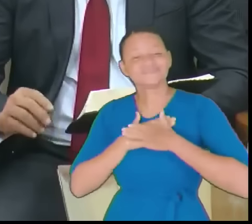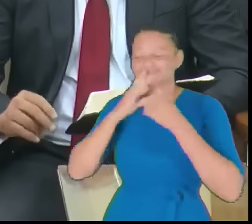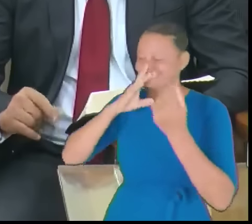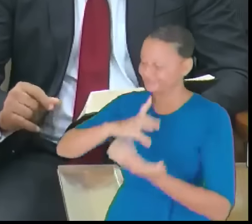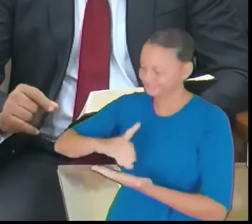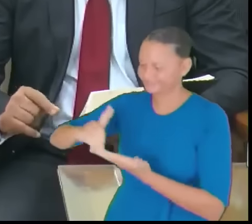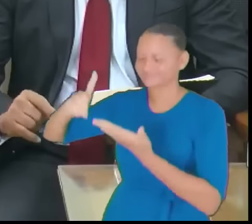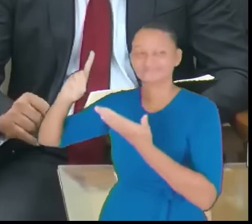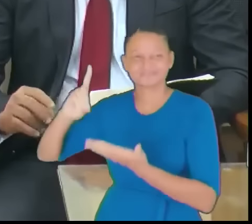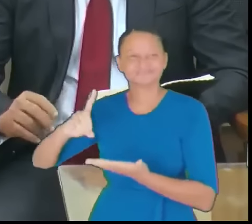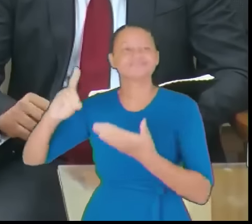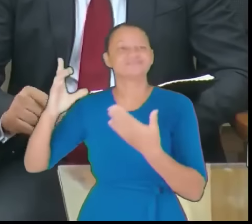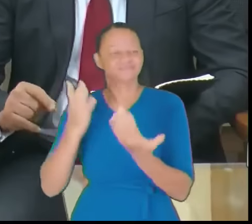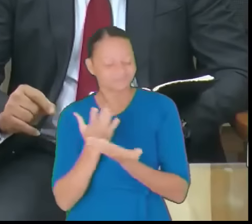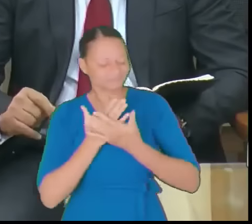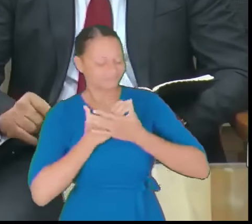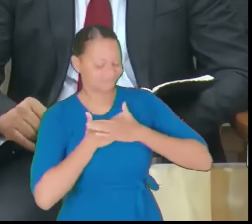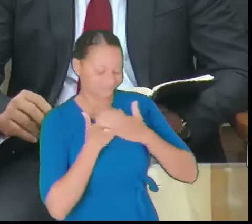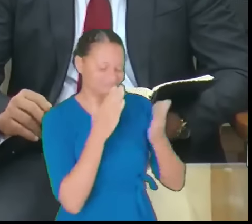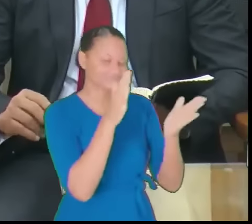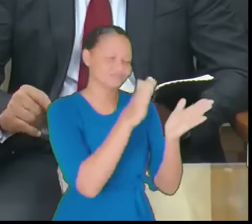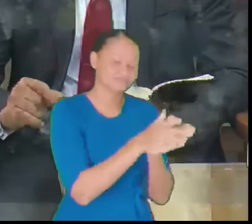Deus, para minha Bíblia.